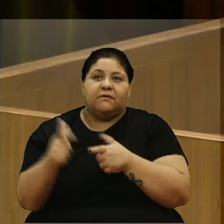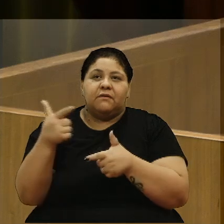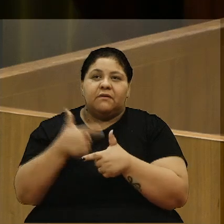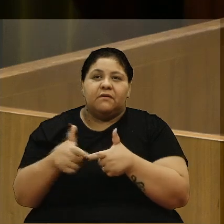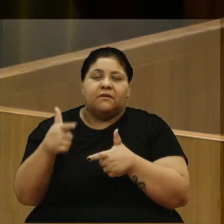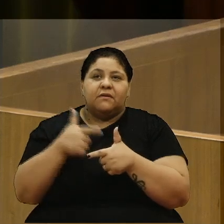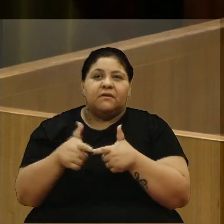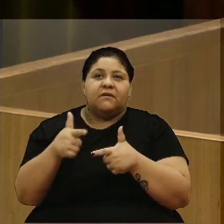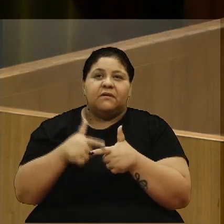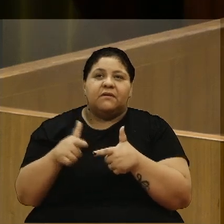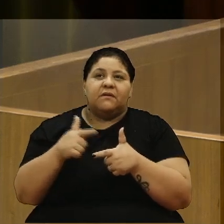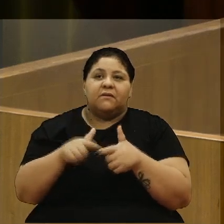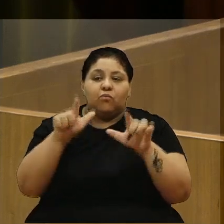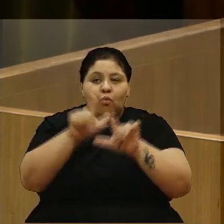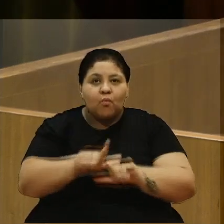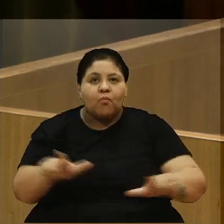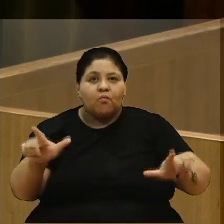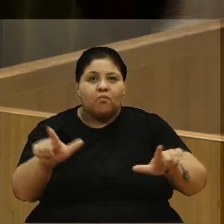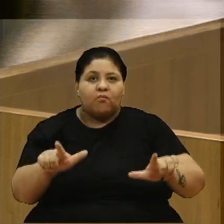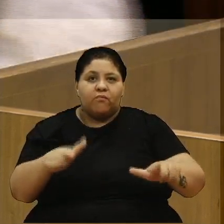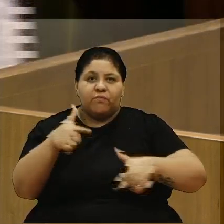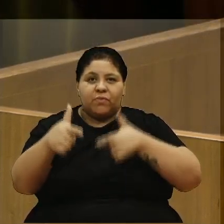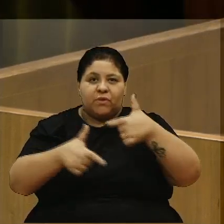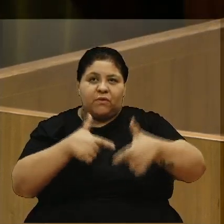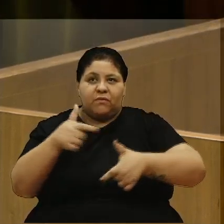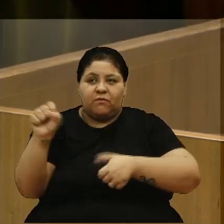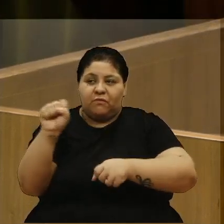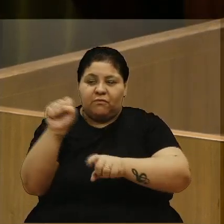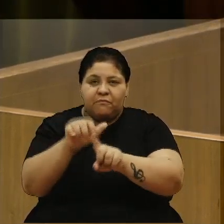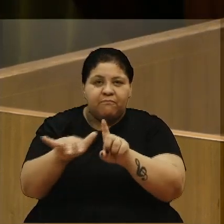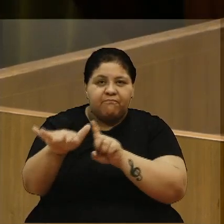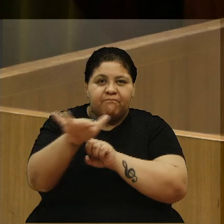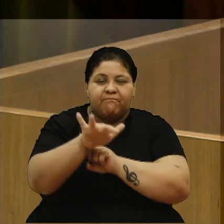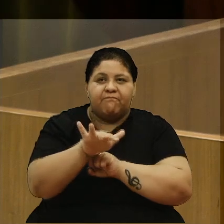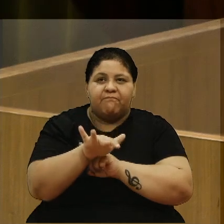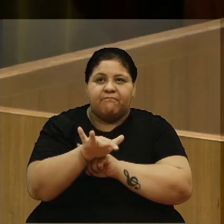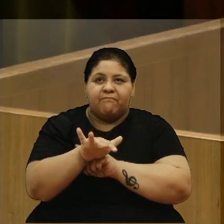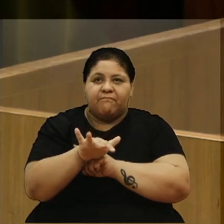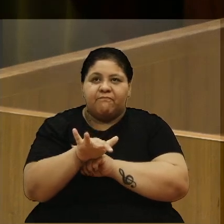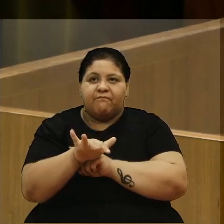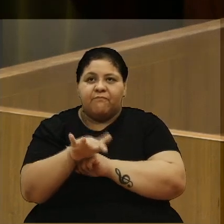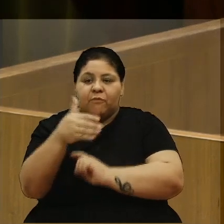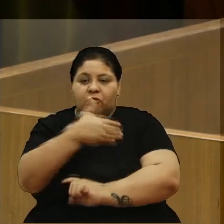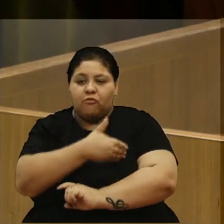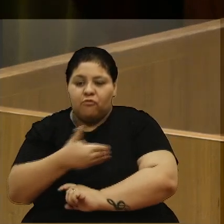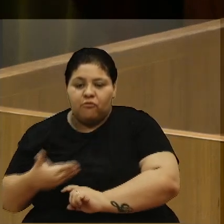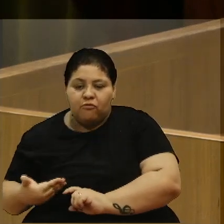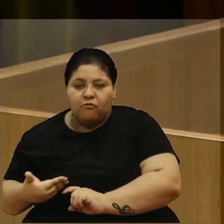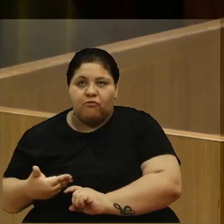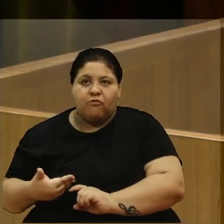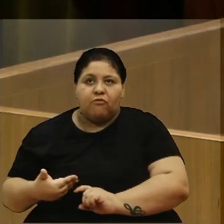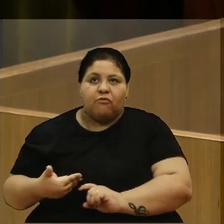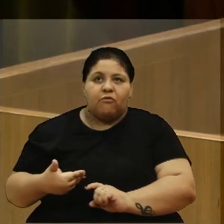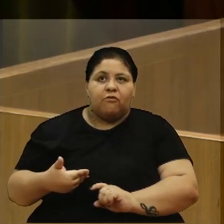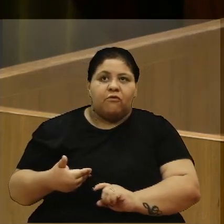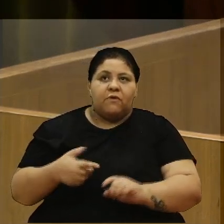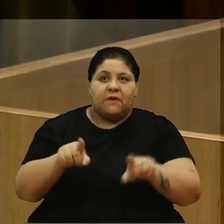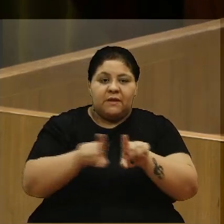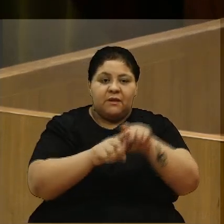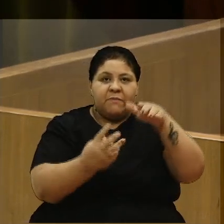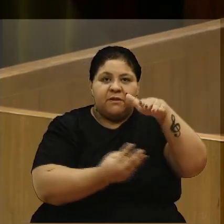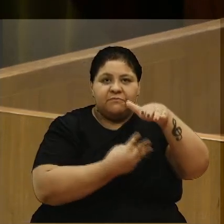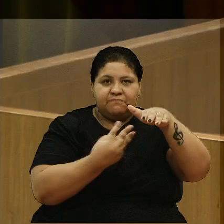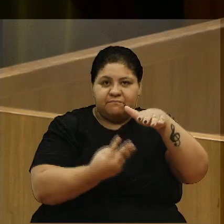temos tendo na limpeza dos serviços da assistência social, tanto nos serviços públicos quanto nos serviços